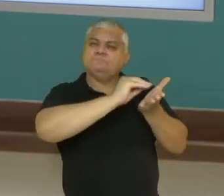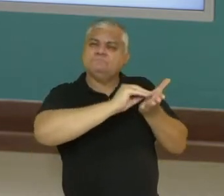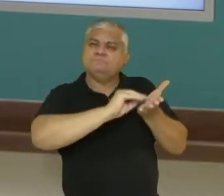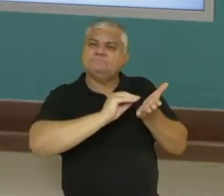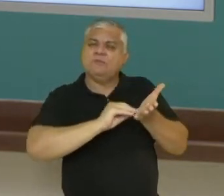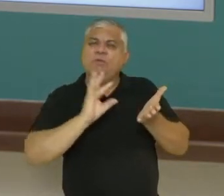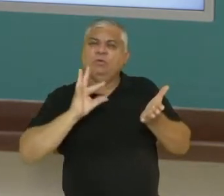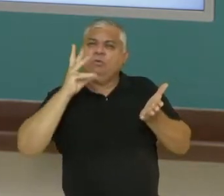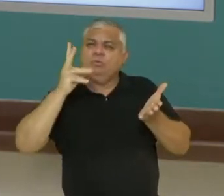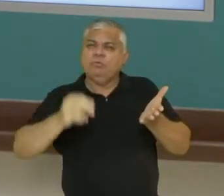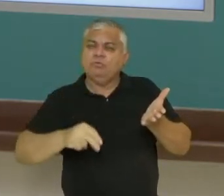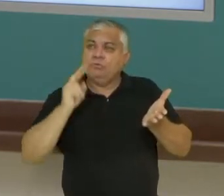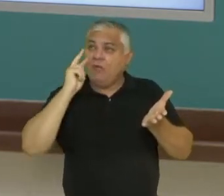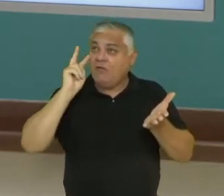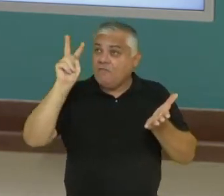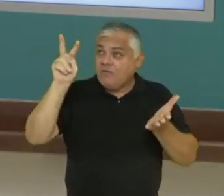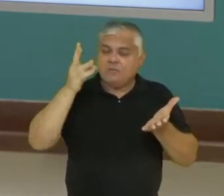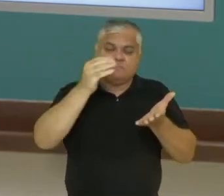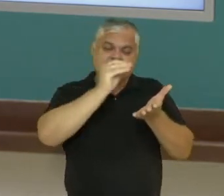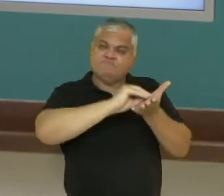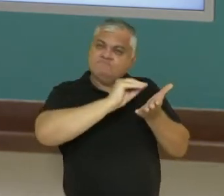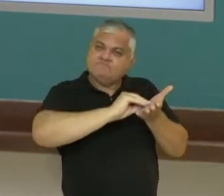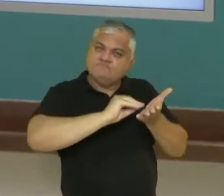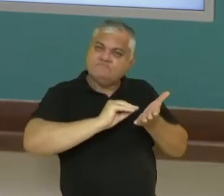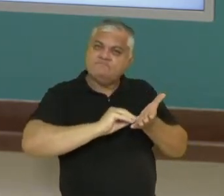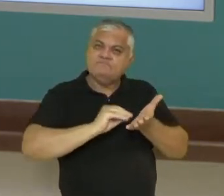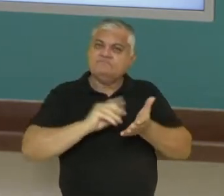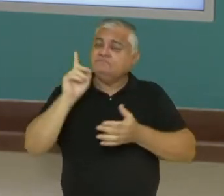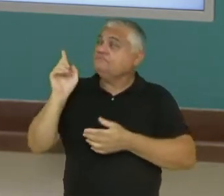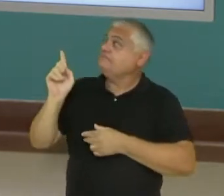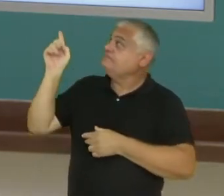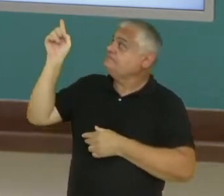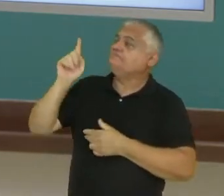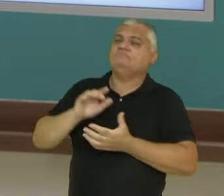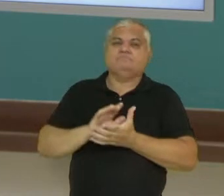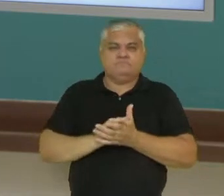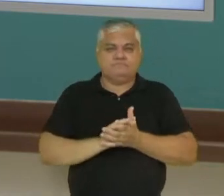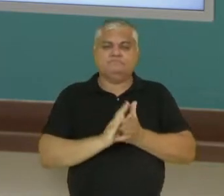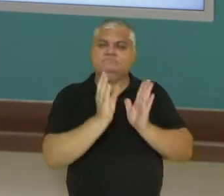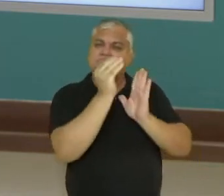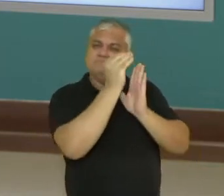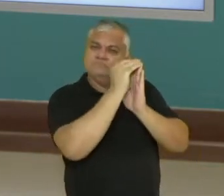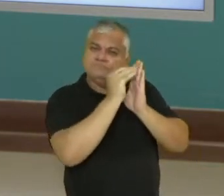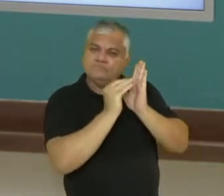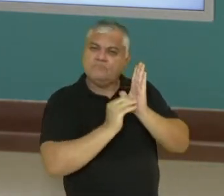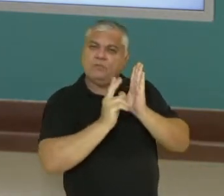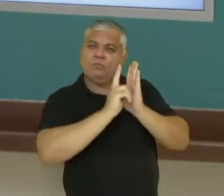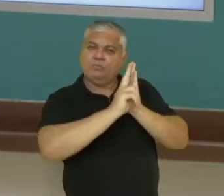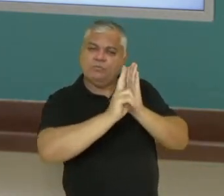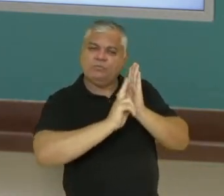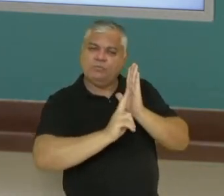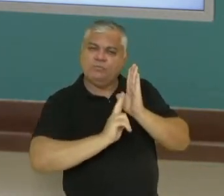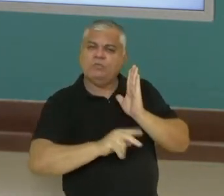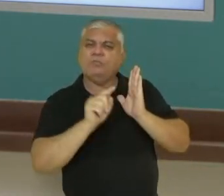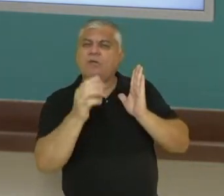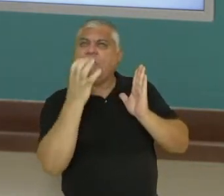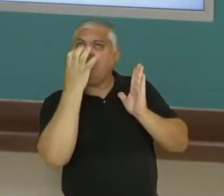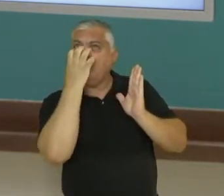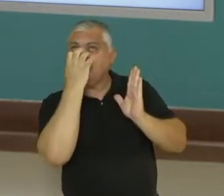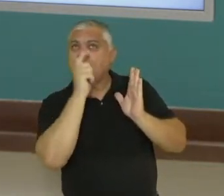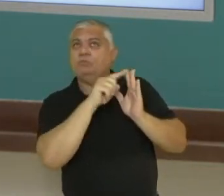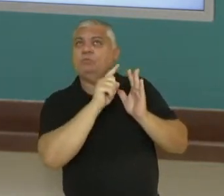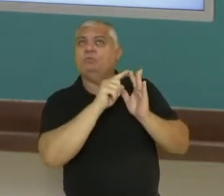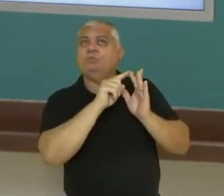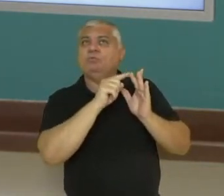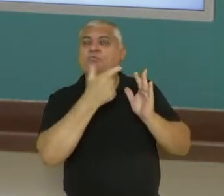tudo o que você está vendo desta imagem aqui. Vai colocando os nomes aí daquilo que você está vendo. Aí depois você pensa, né? Você